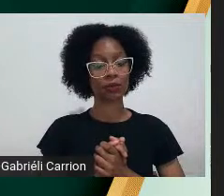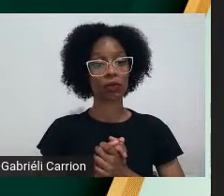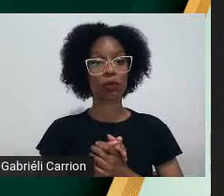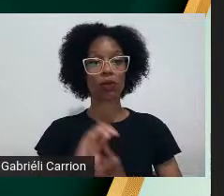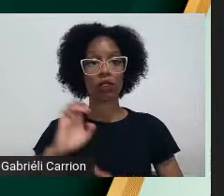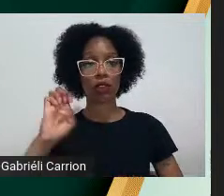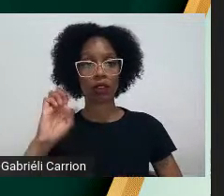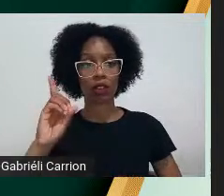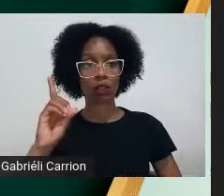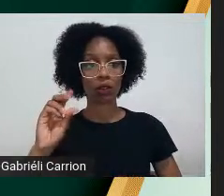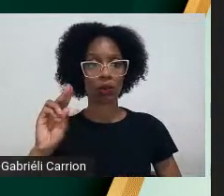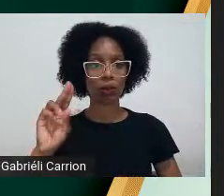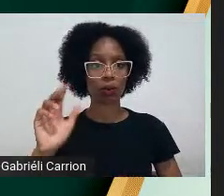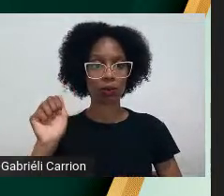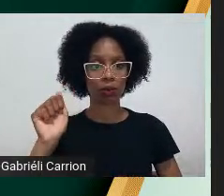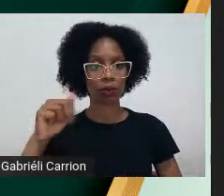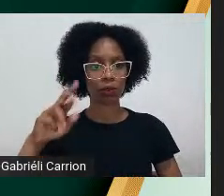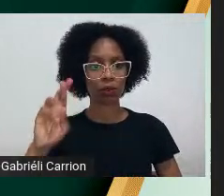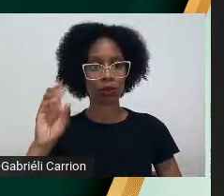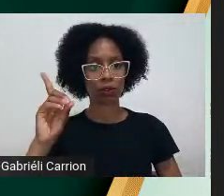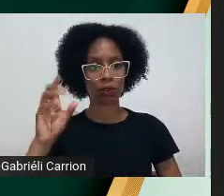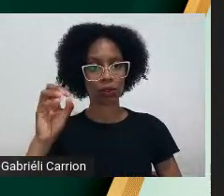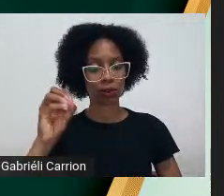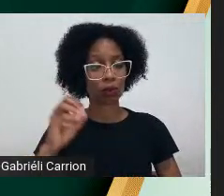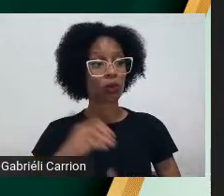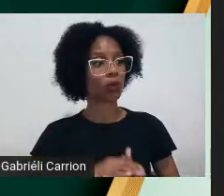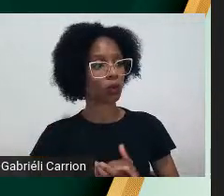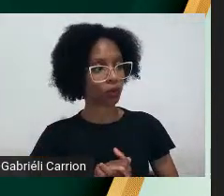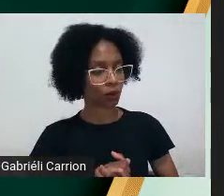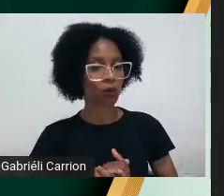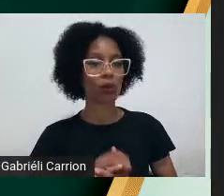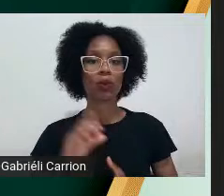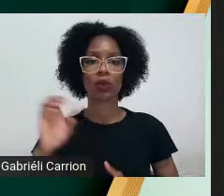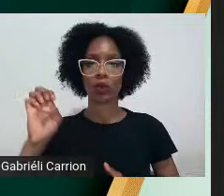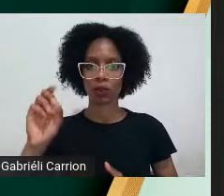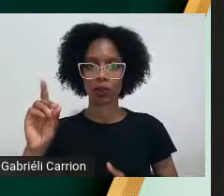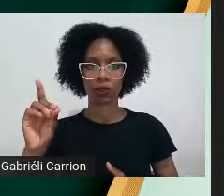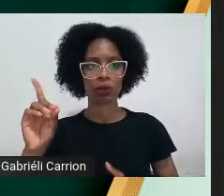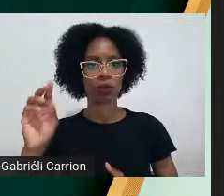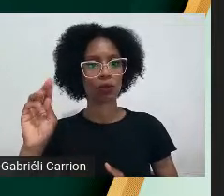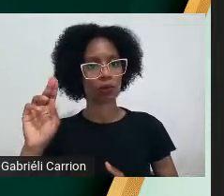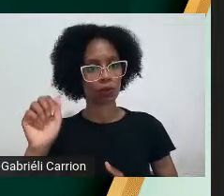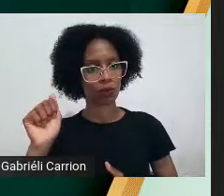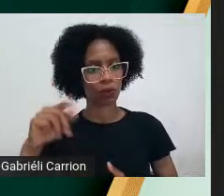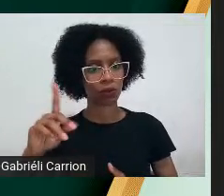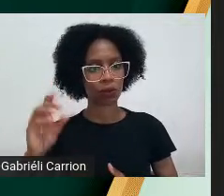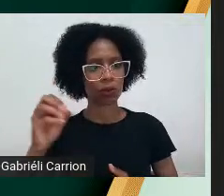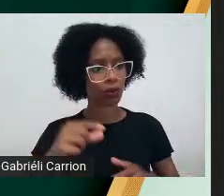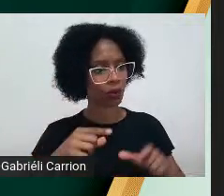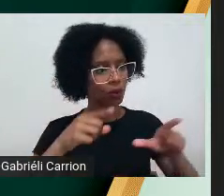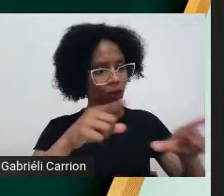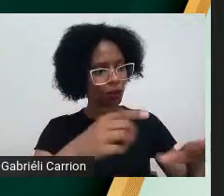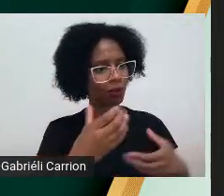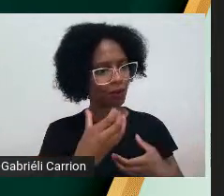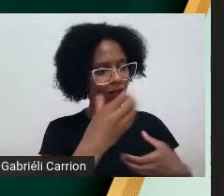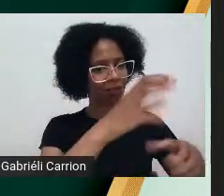Eduardo da Silva Cadore. Eduardo da Silva Cadore, confiro-te o grau.